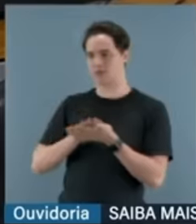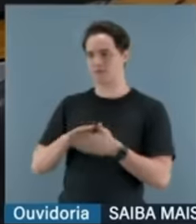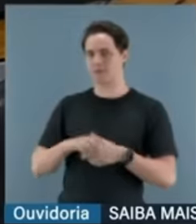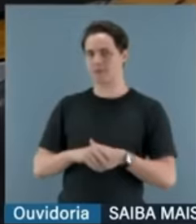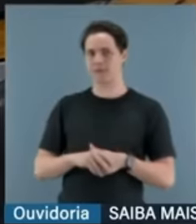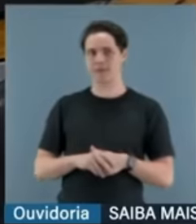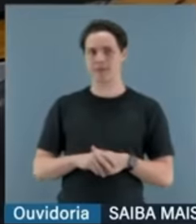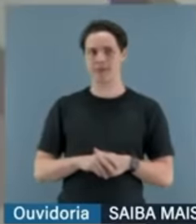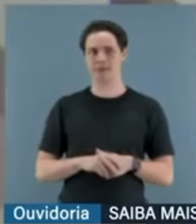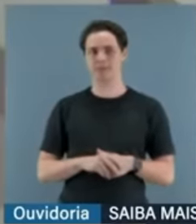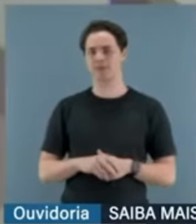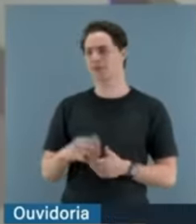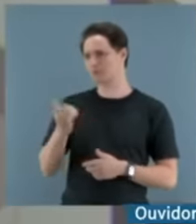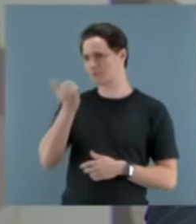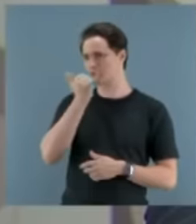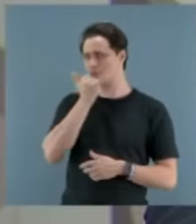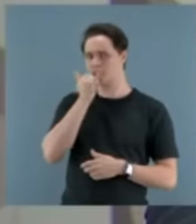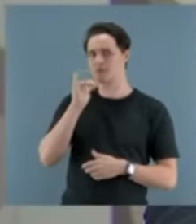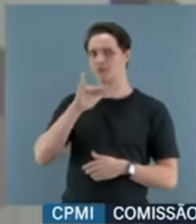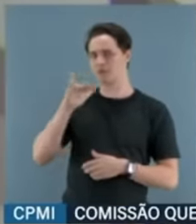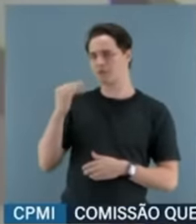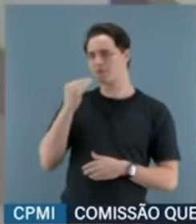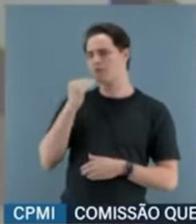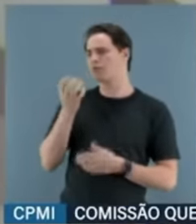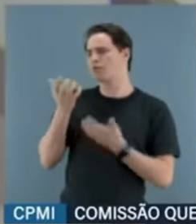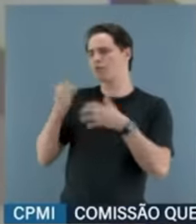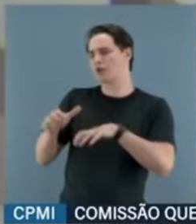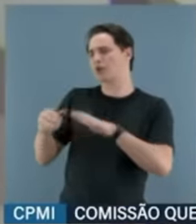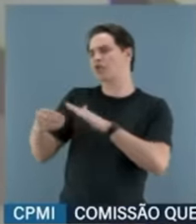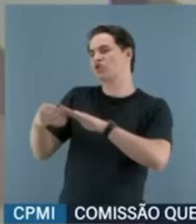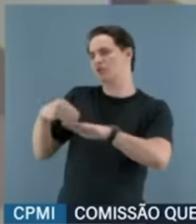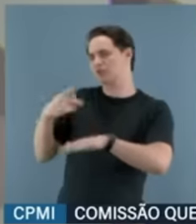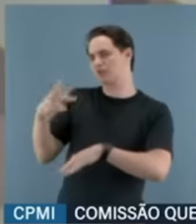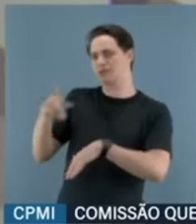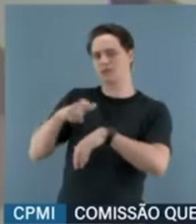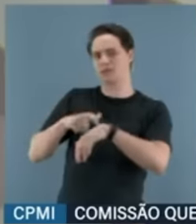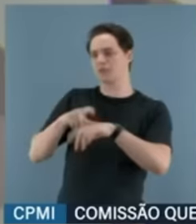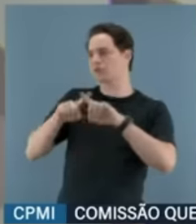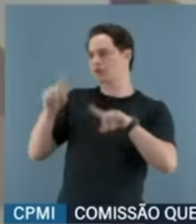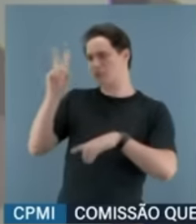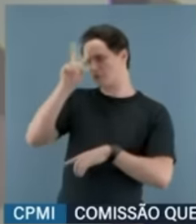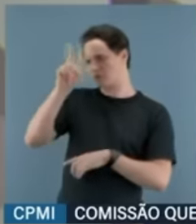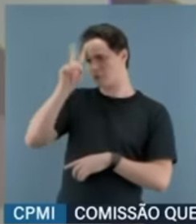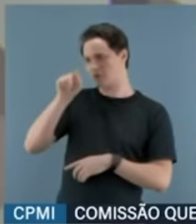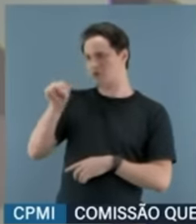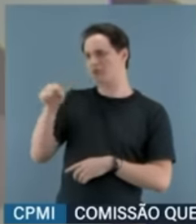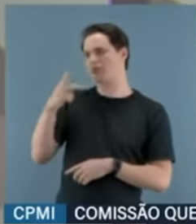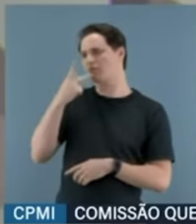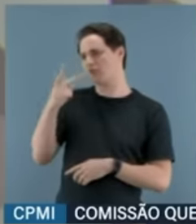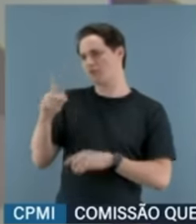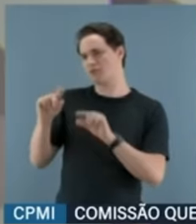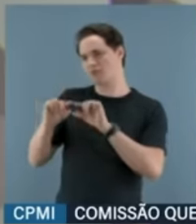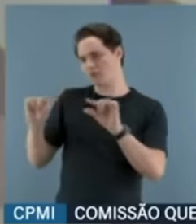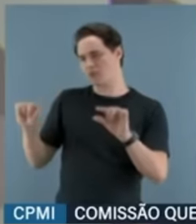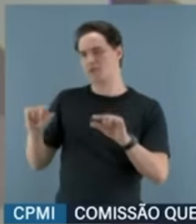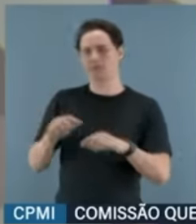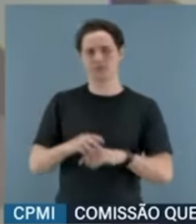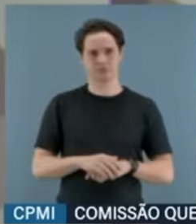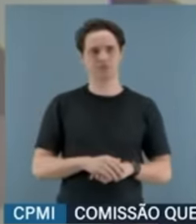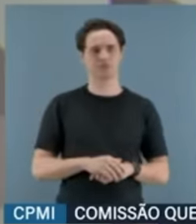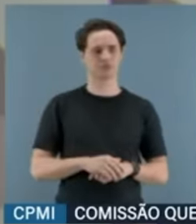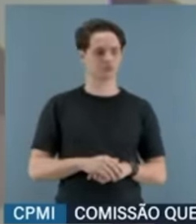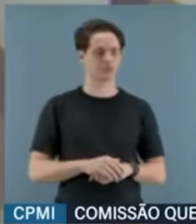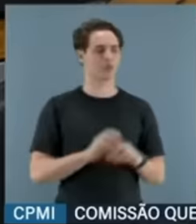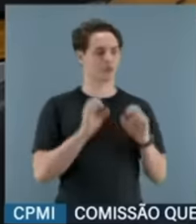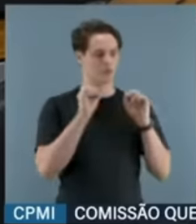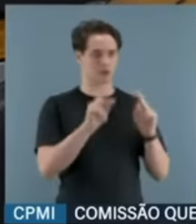Ok. Só me desculpa, aproveitando, eu não quero tomar o tempo da senhora, mas eu não me lembro de ter falado essa fala que a senhora okay. Me perdoa. Ok,